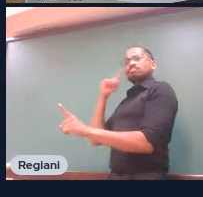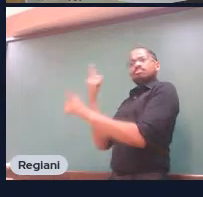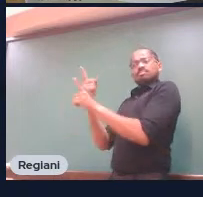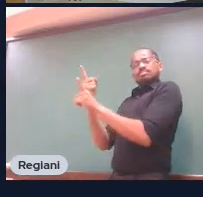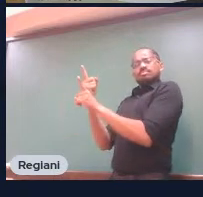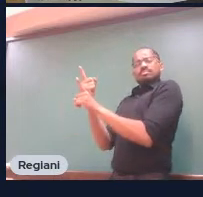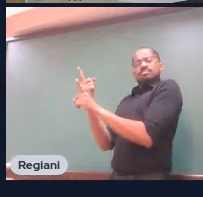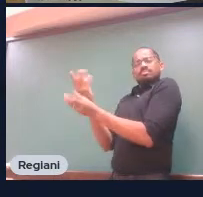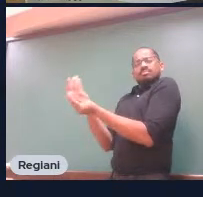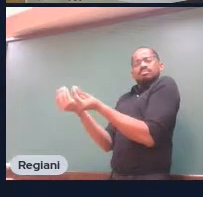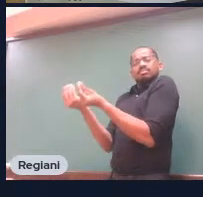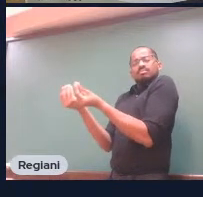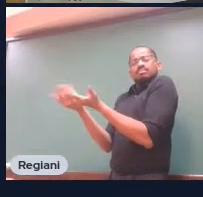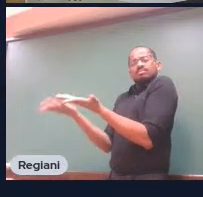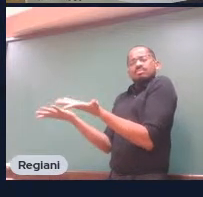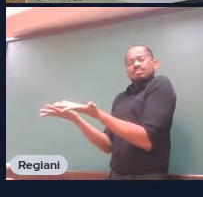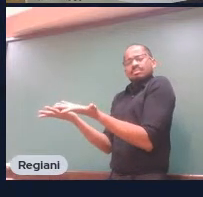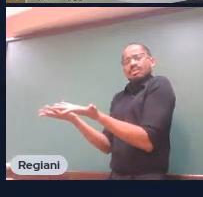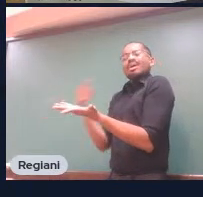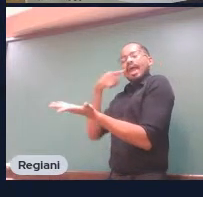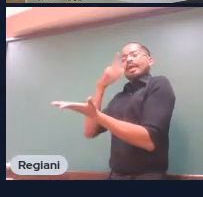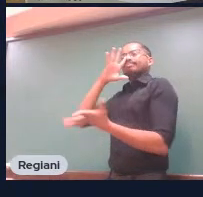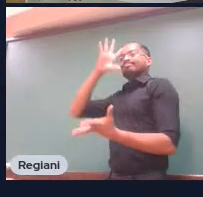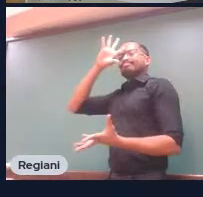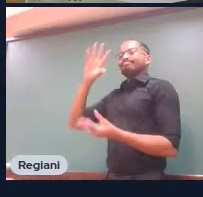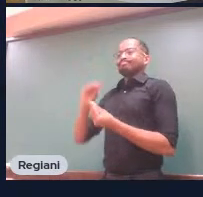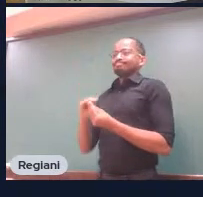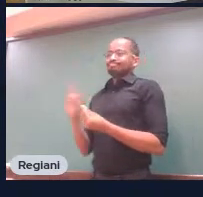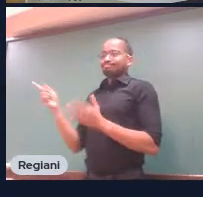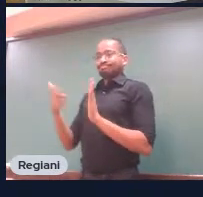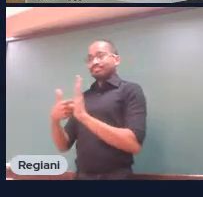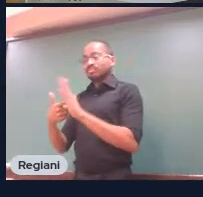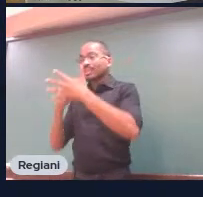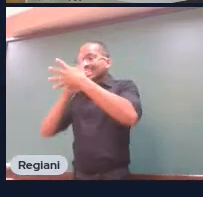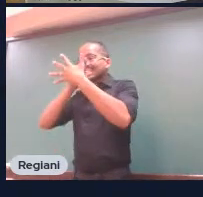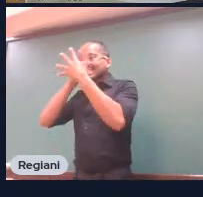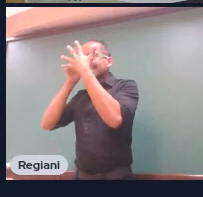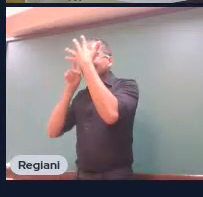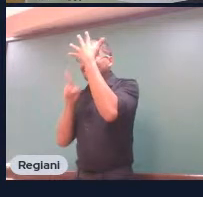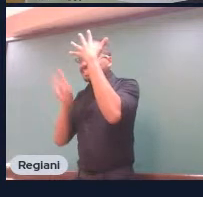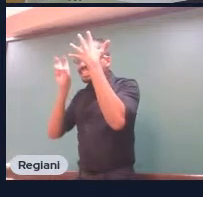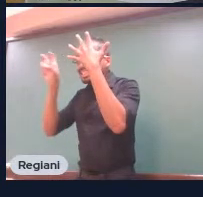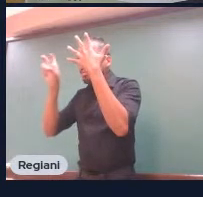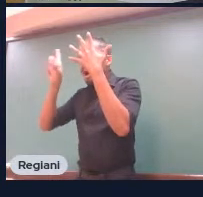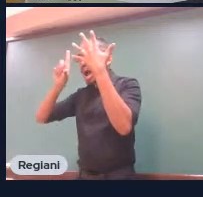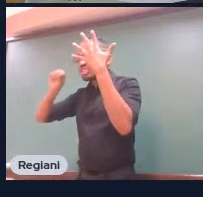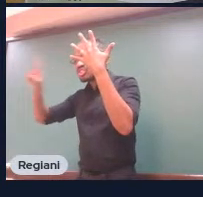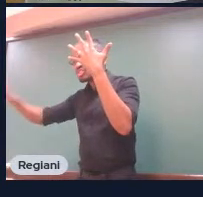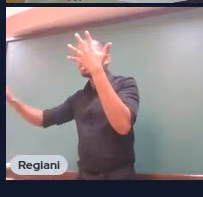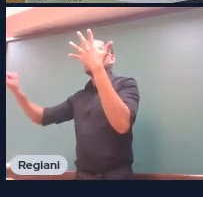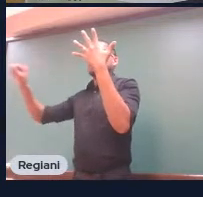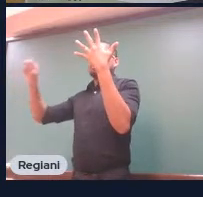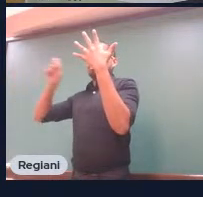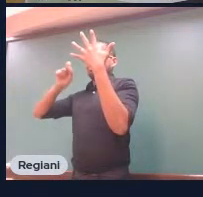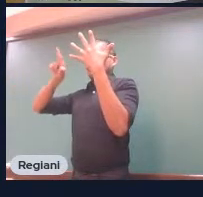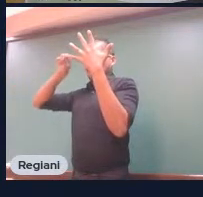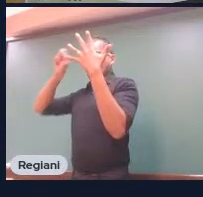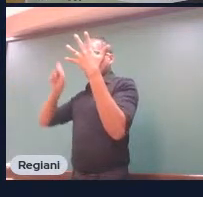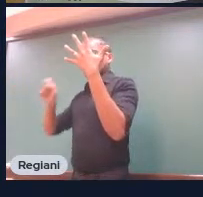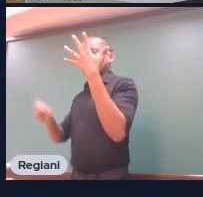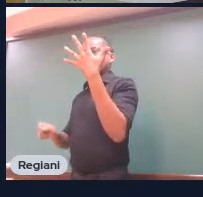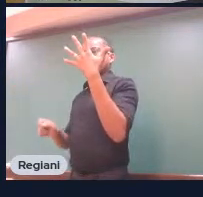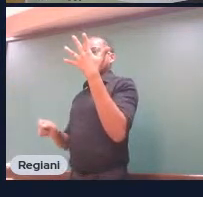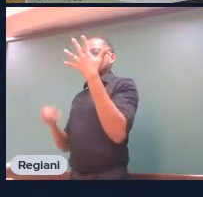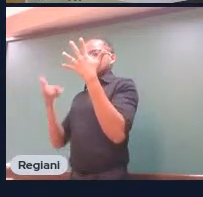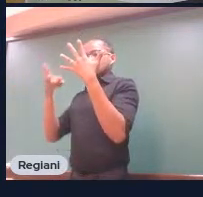saber, e tem a conclusão aqui que de cada 5 artigos lexicográficos